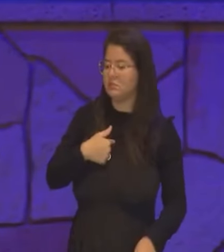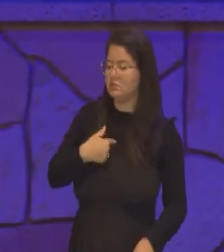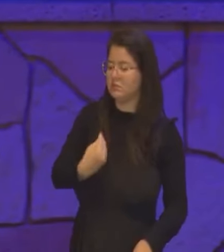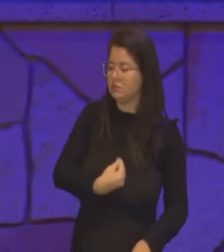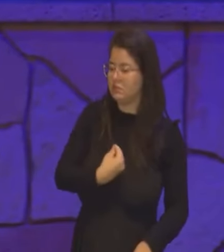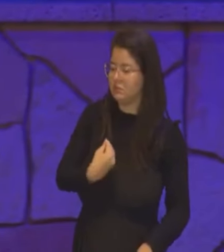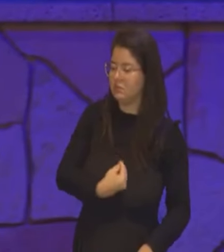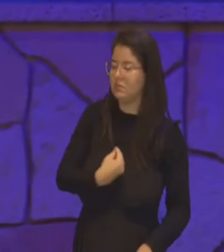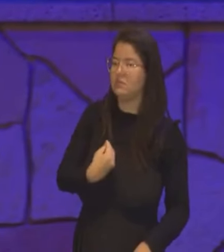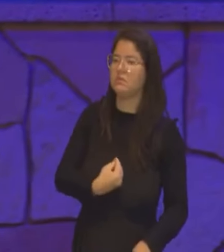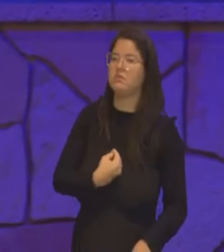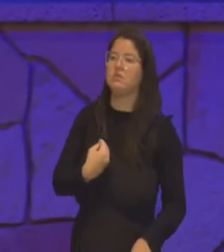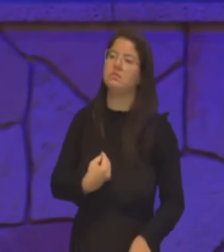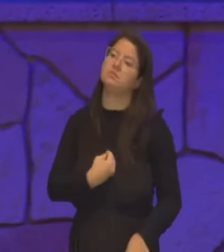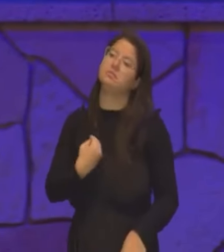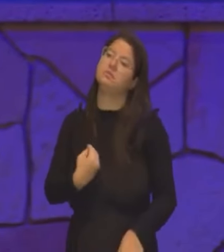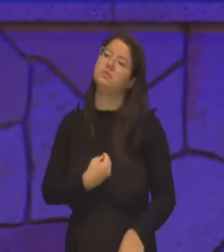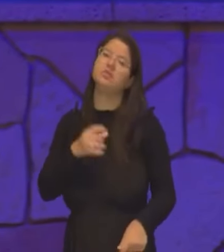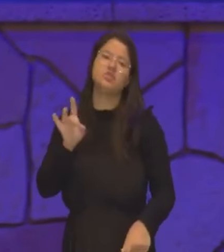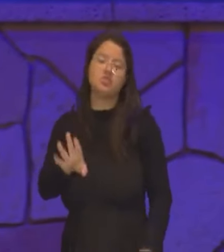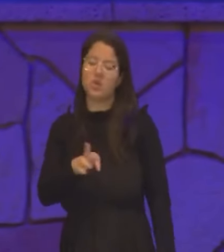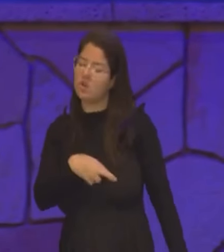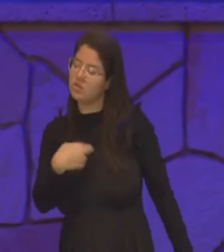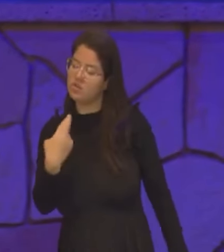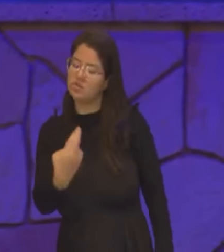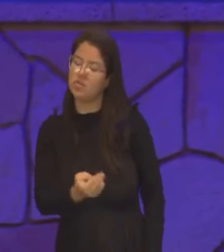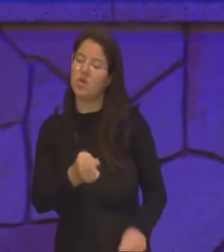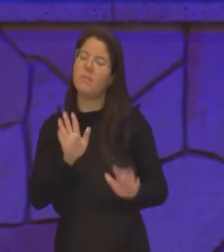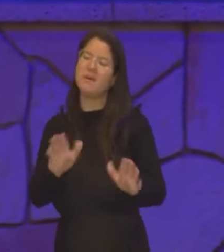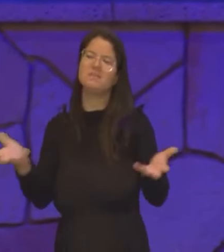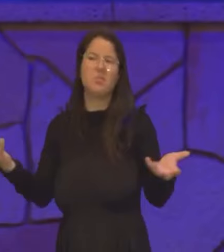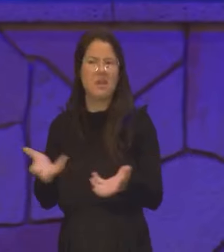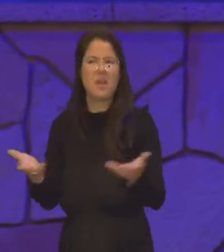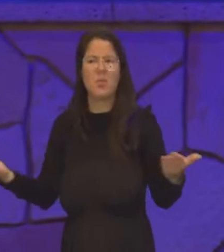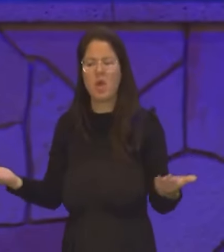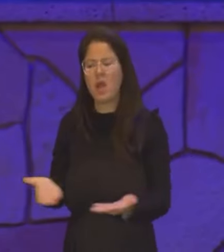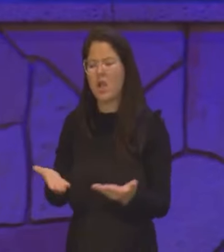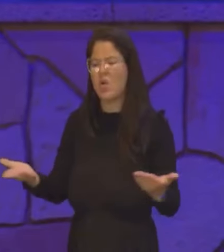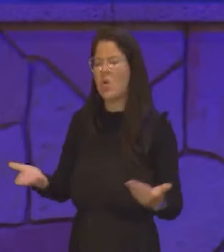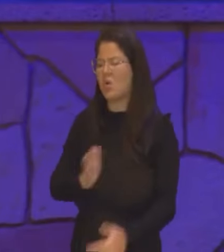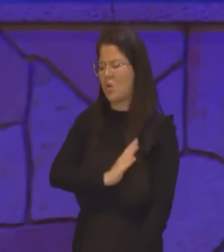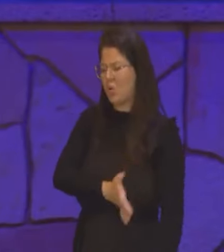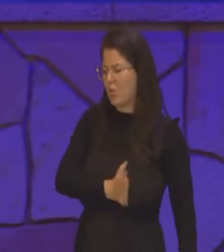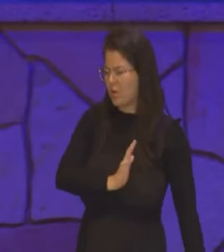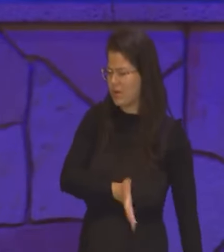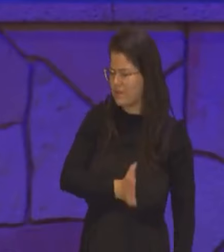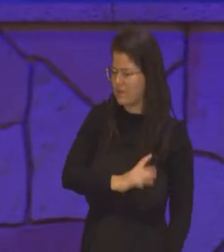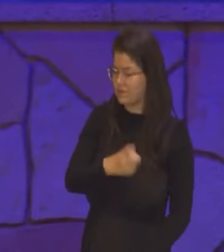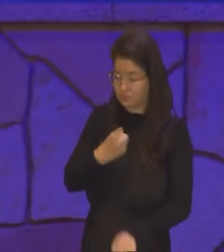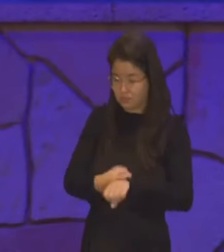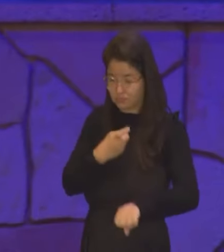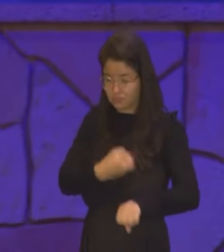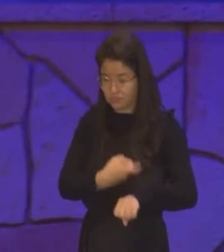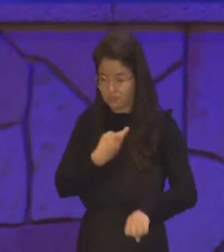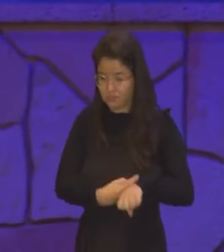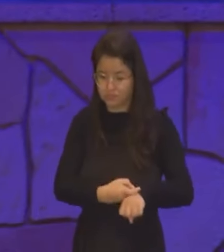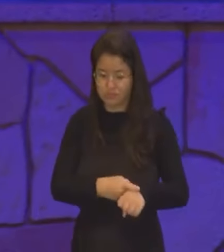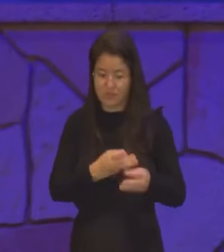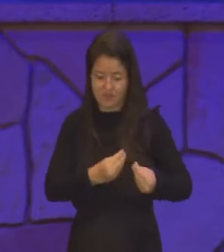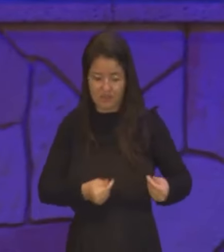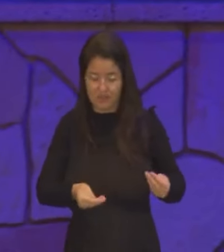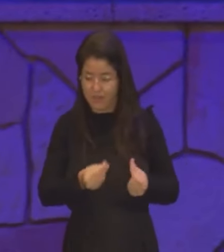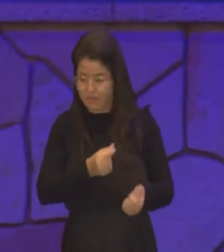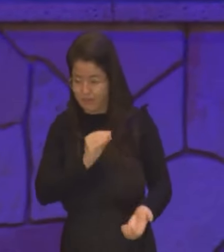uma vida apenas de religiosidade, mas eu quero essa noite que esse coração meu tão endurecido, tão